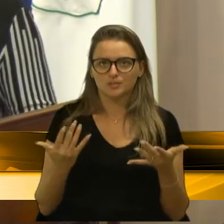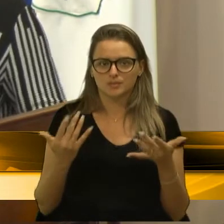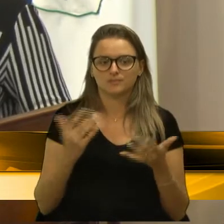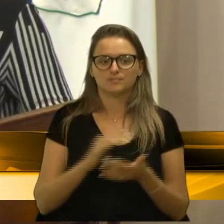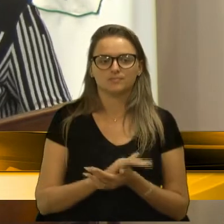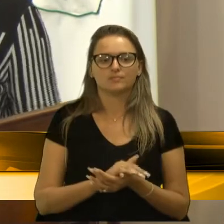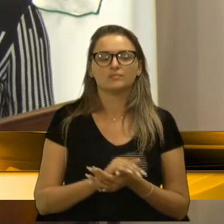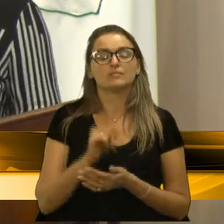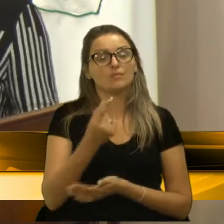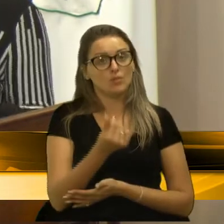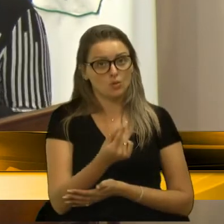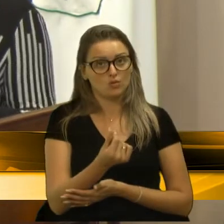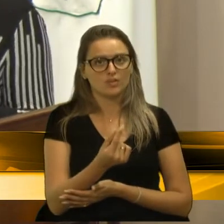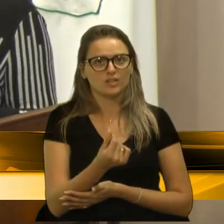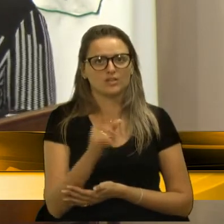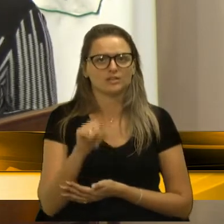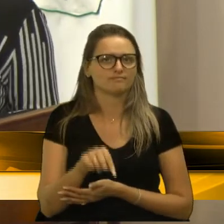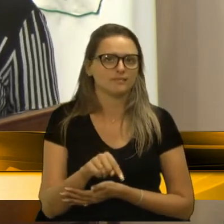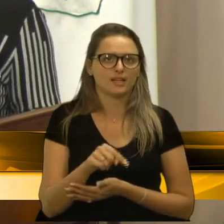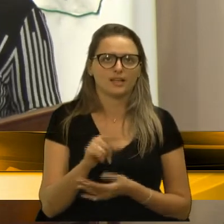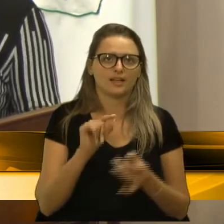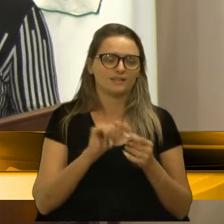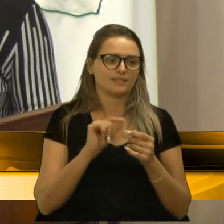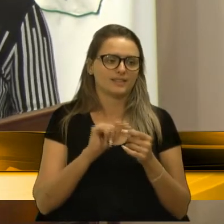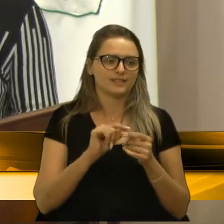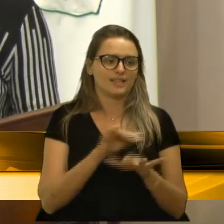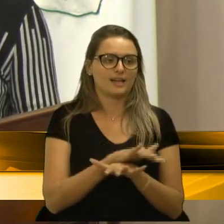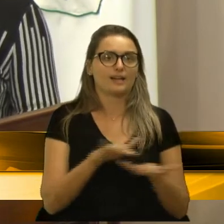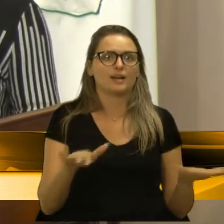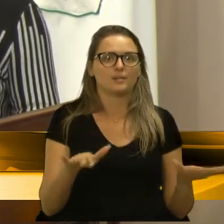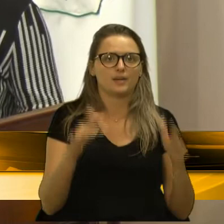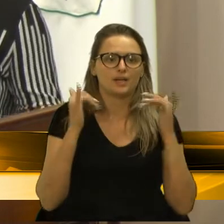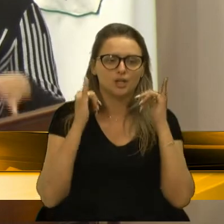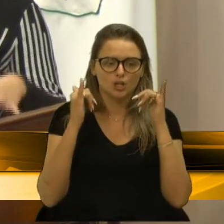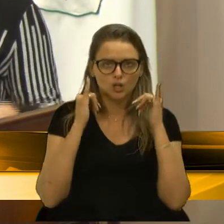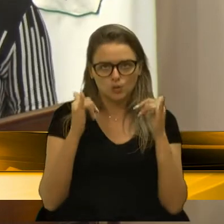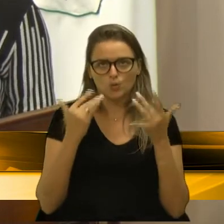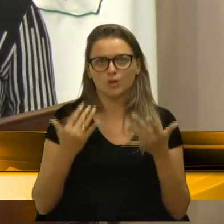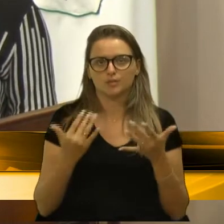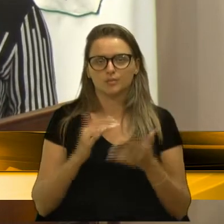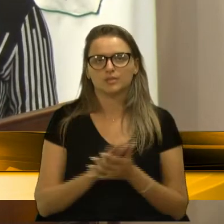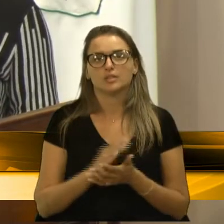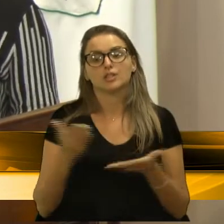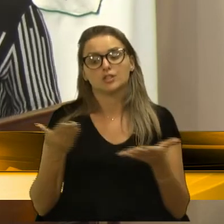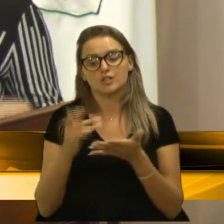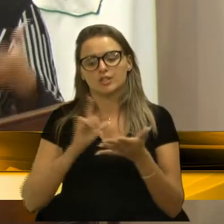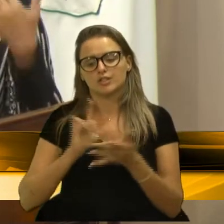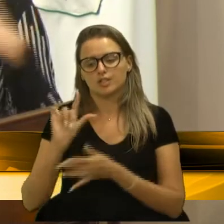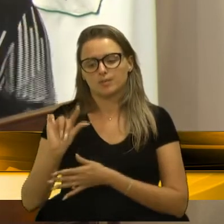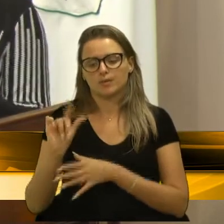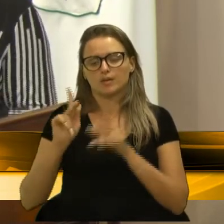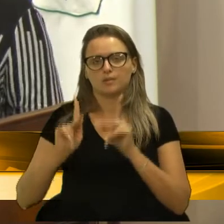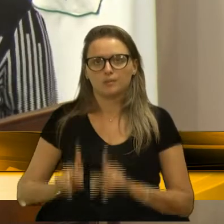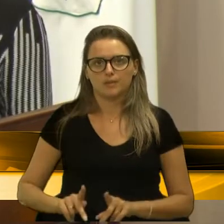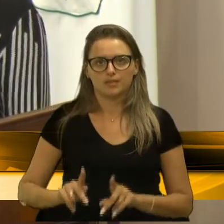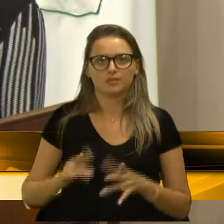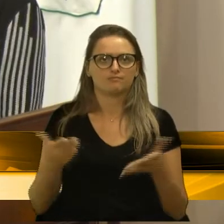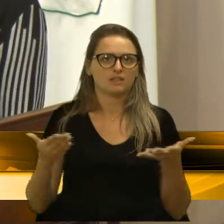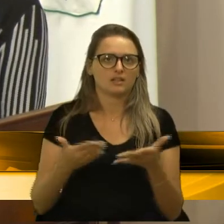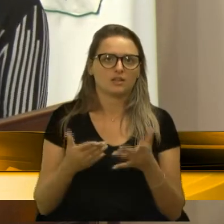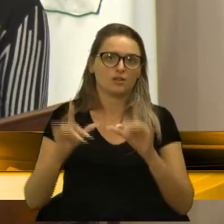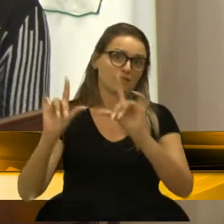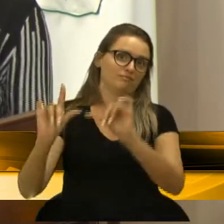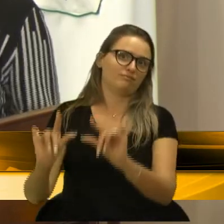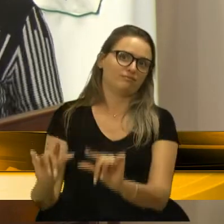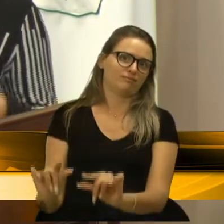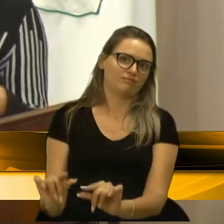essa tarifa é uma condenação de morte para o transporte coletivo. Se a gente tinha pouco usuário, daqui para frente a gente vai ter muito